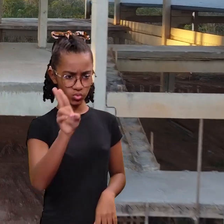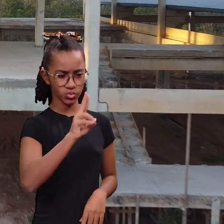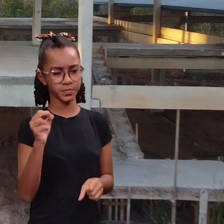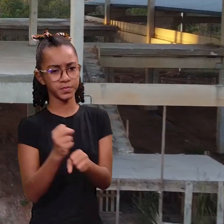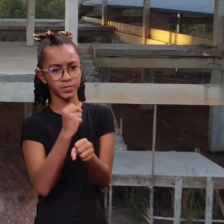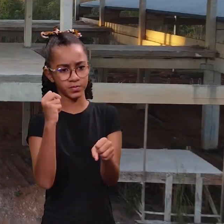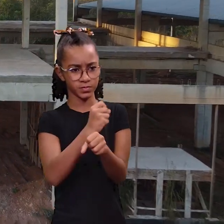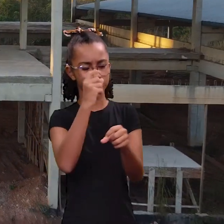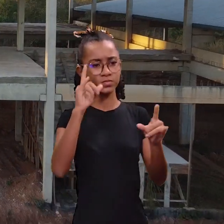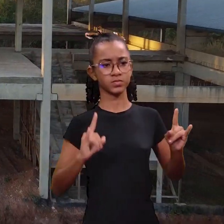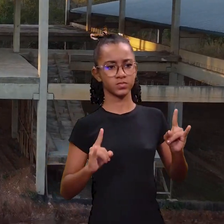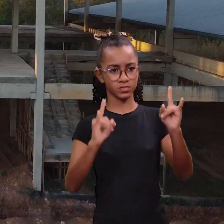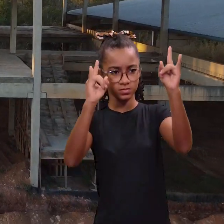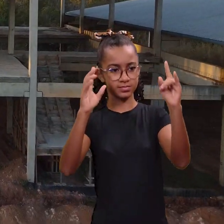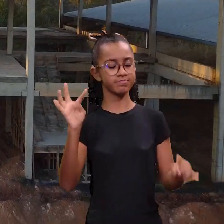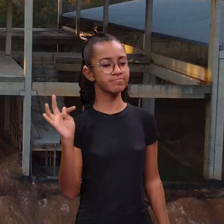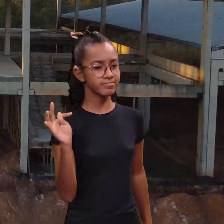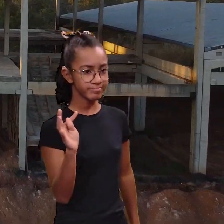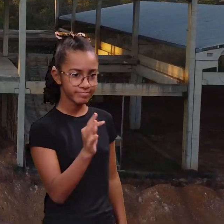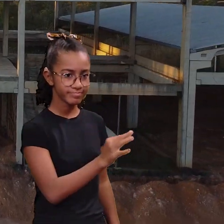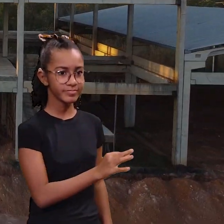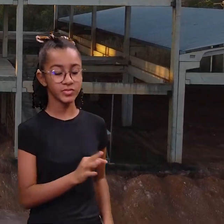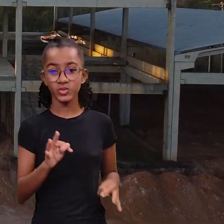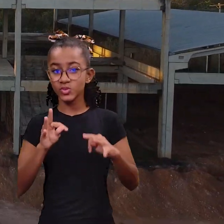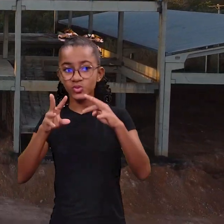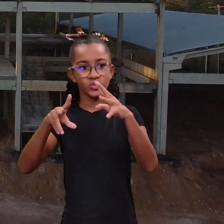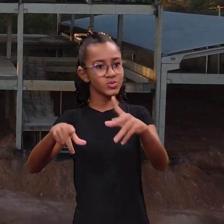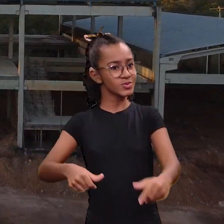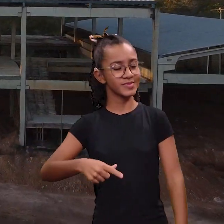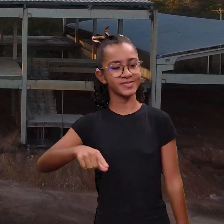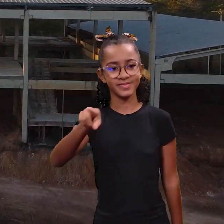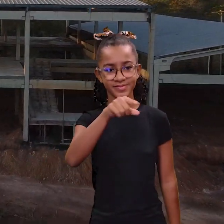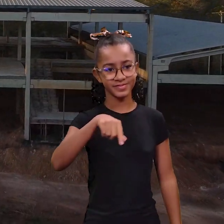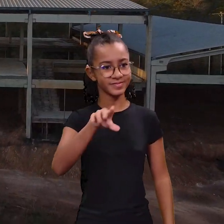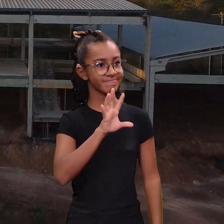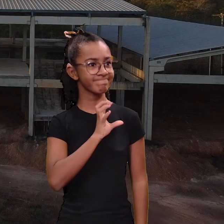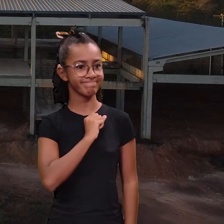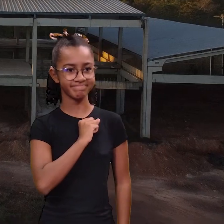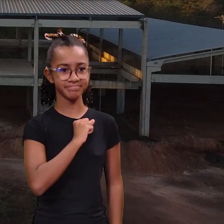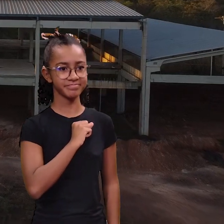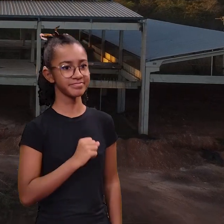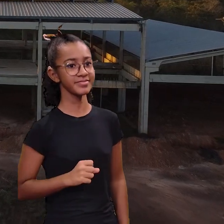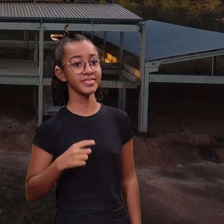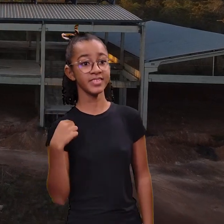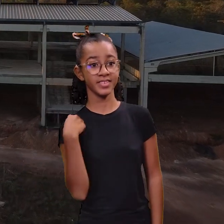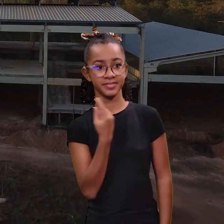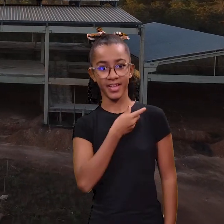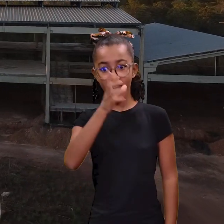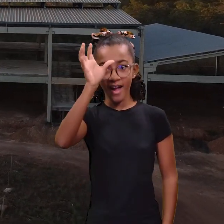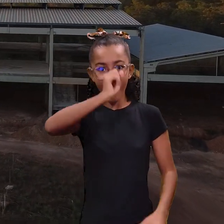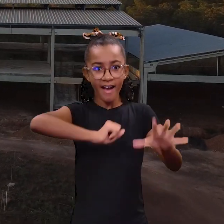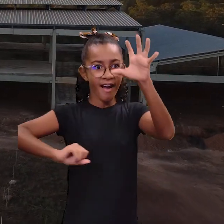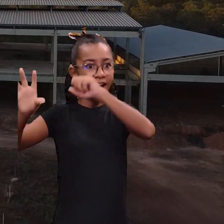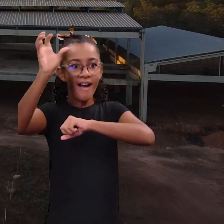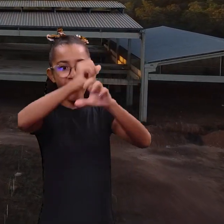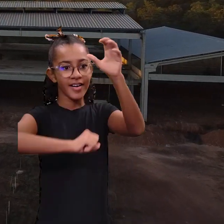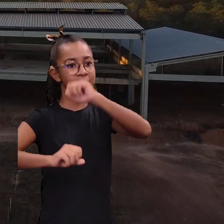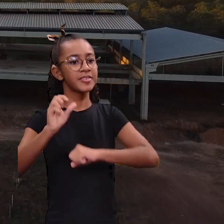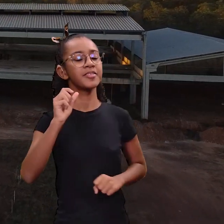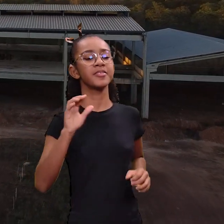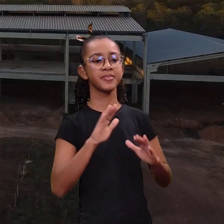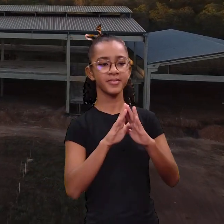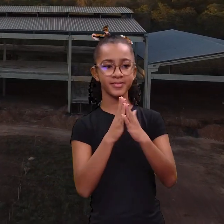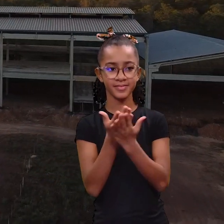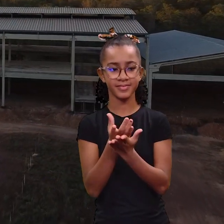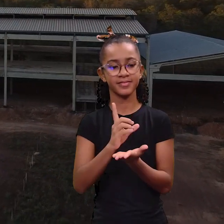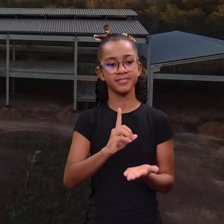do prédio do nosso Trilhar, com tudo aquilo que vocês amam, para que nós possamos aprender a palavra do Senhor num